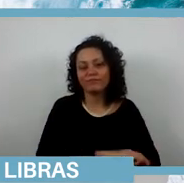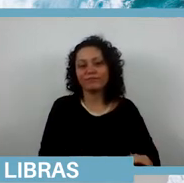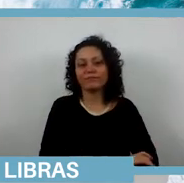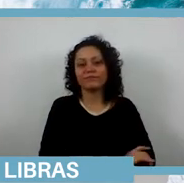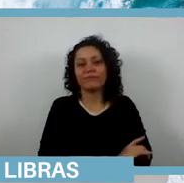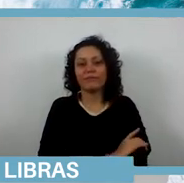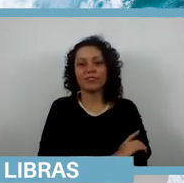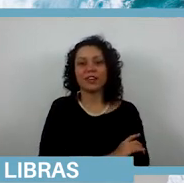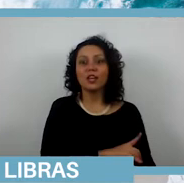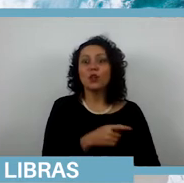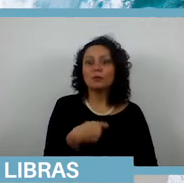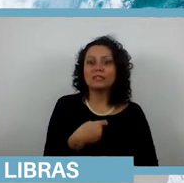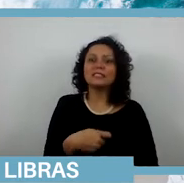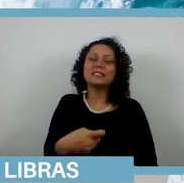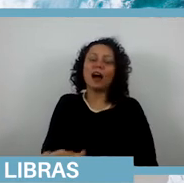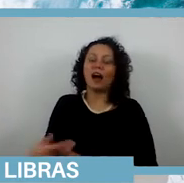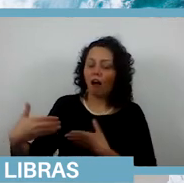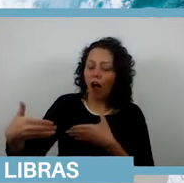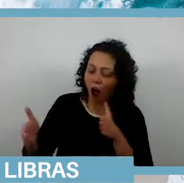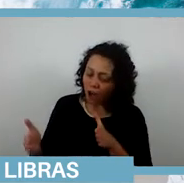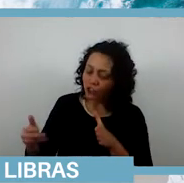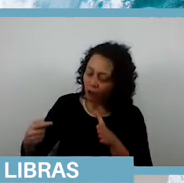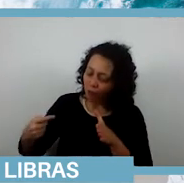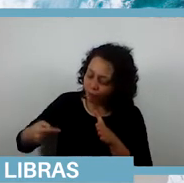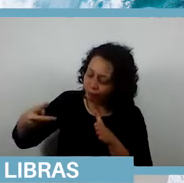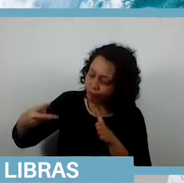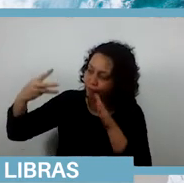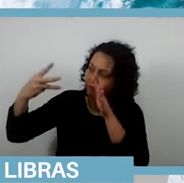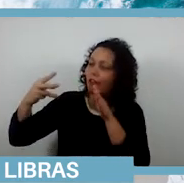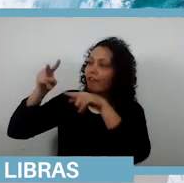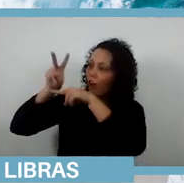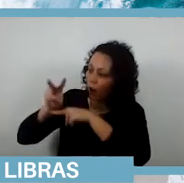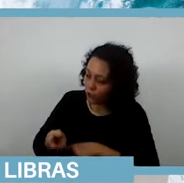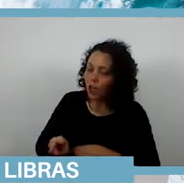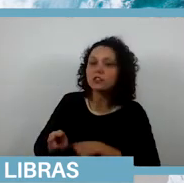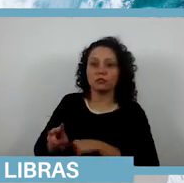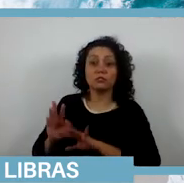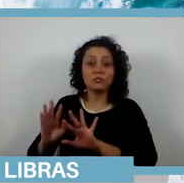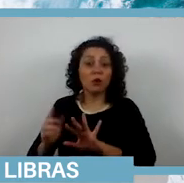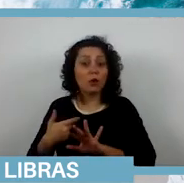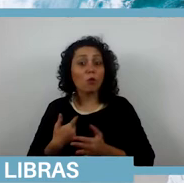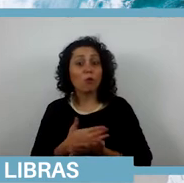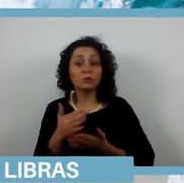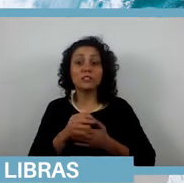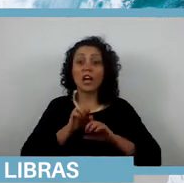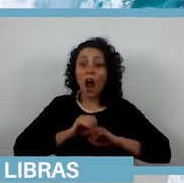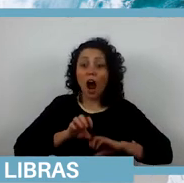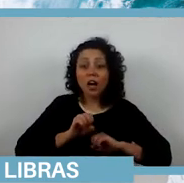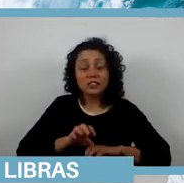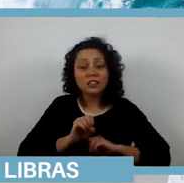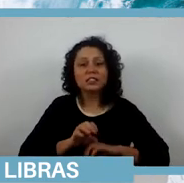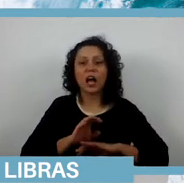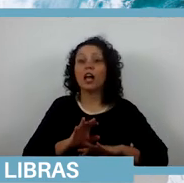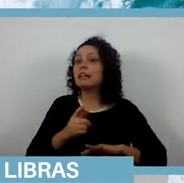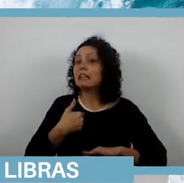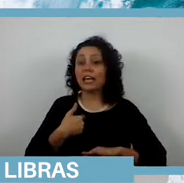coisas para ter que ficar e ele cuidando então comecei a me especializar volta nisso também e acabou que eu fui fazendo tudo